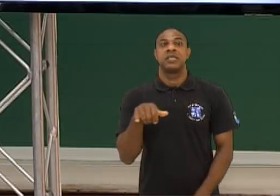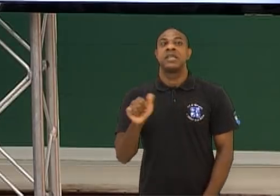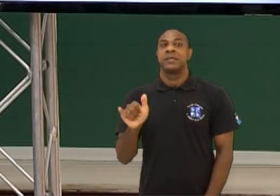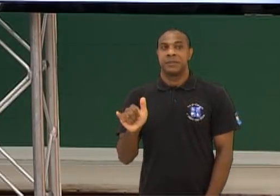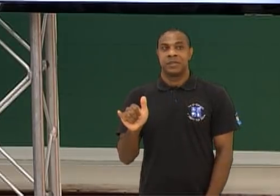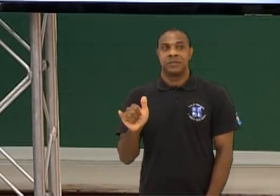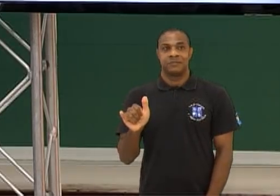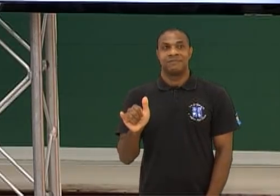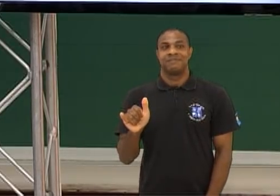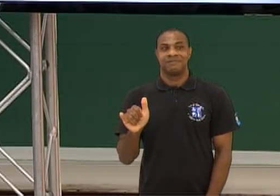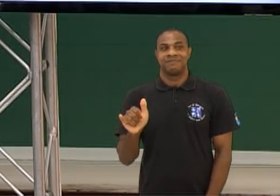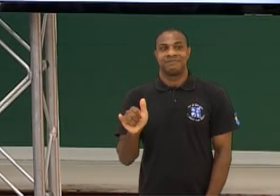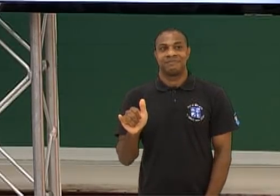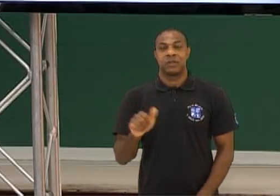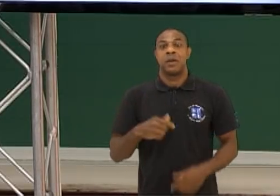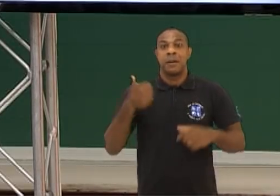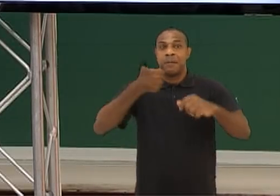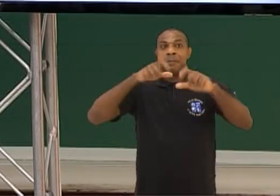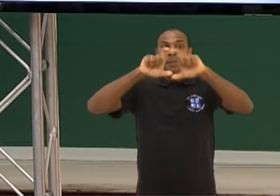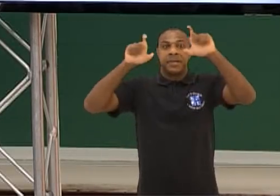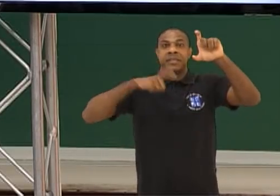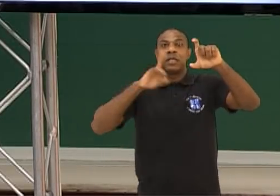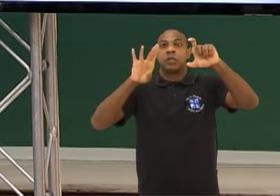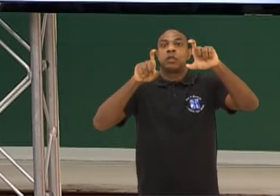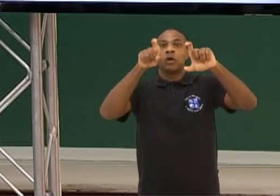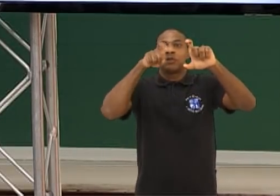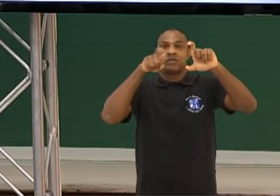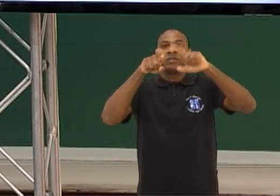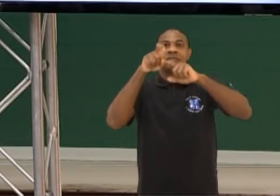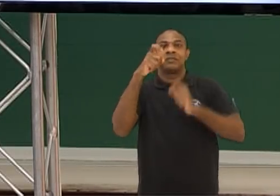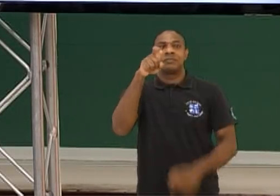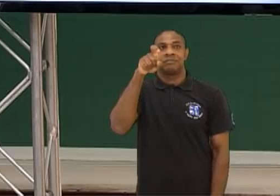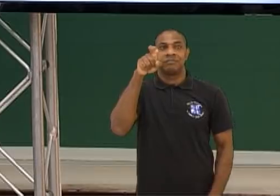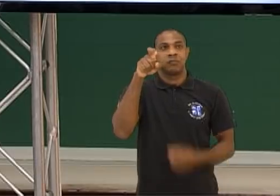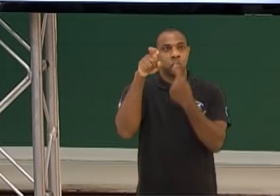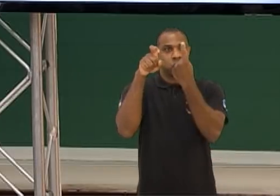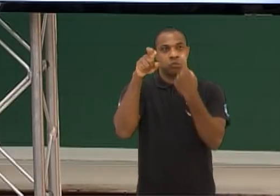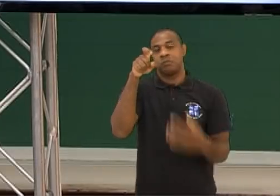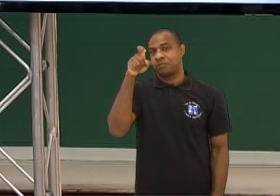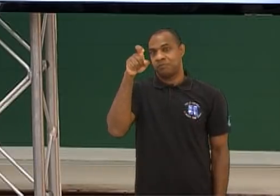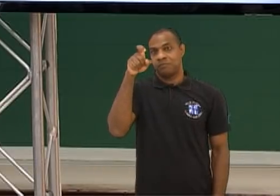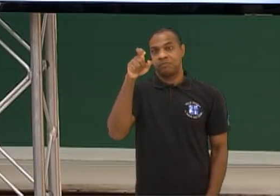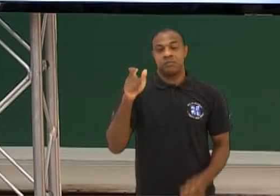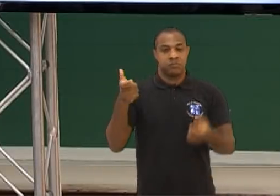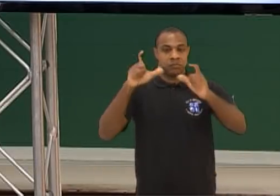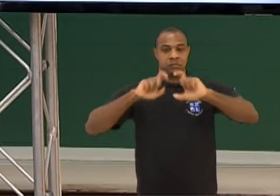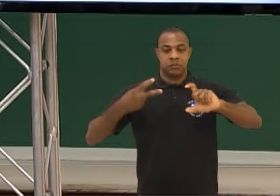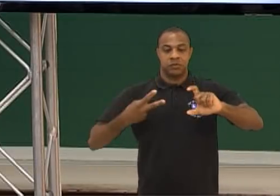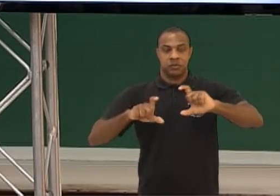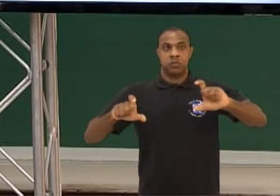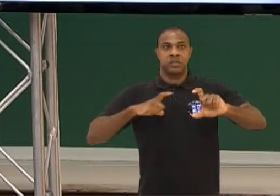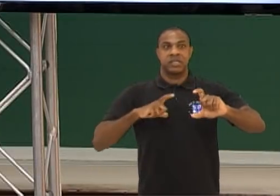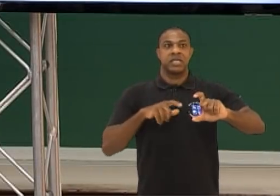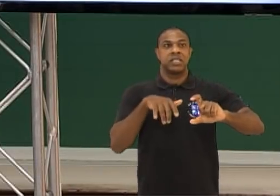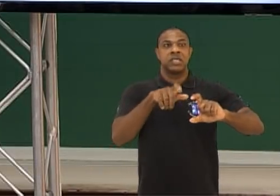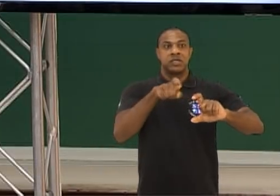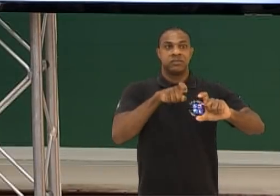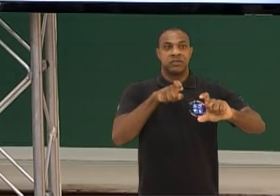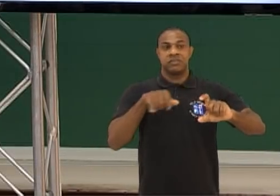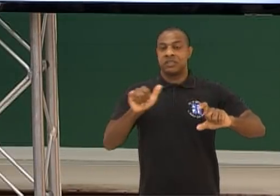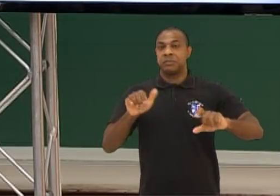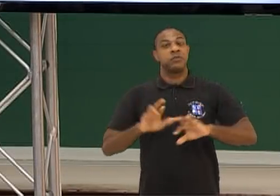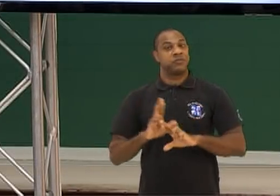letras diferentes, eu tenho números que vão ser resolvidos que vão ser diferentes, tá? Então, x e y